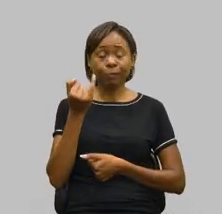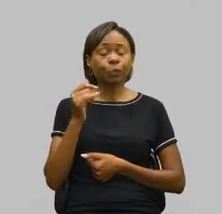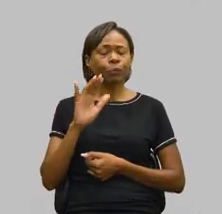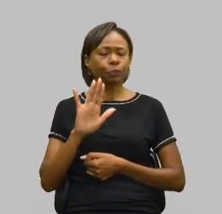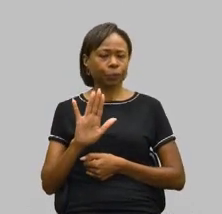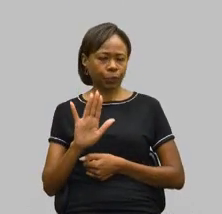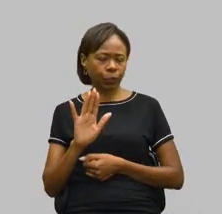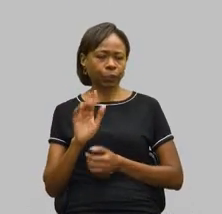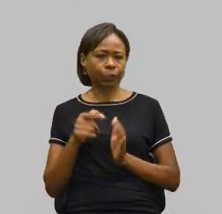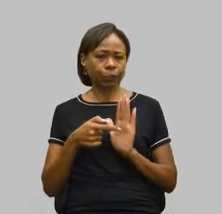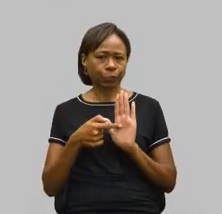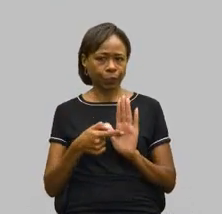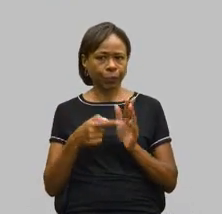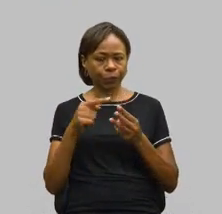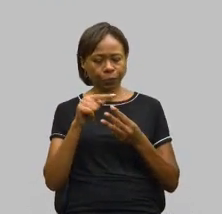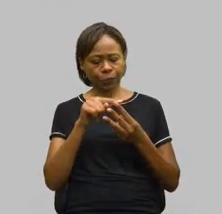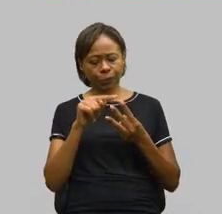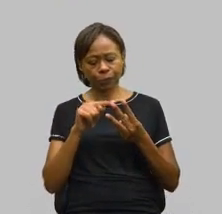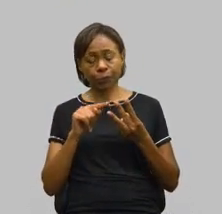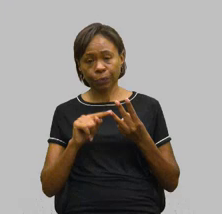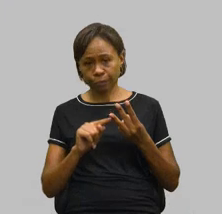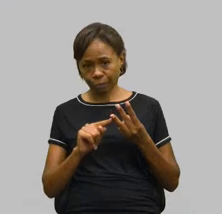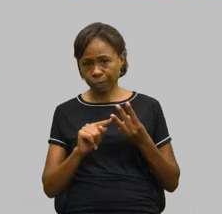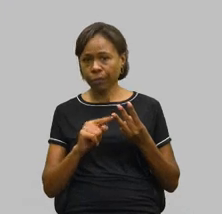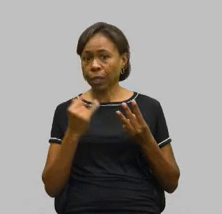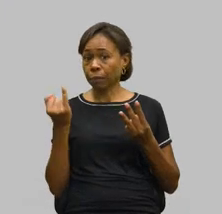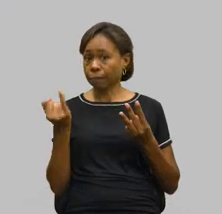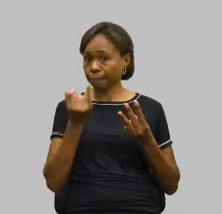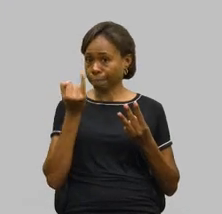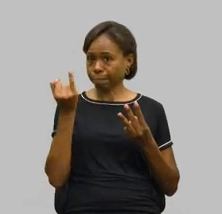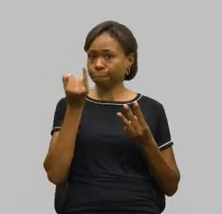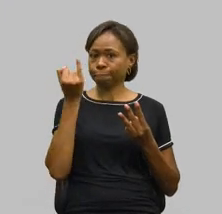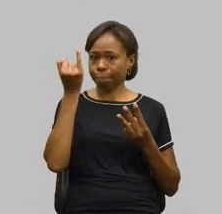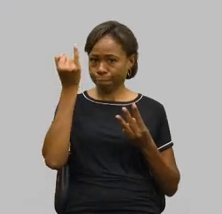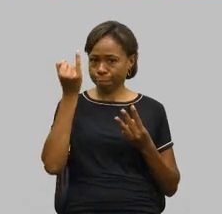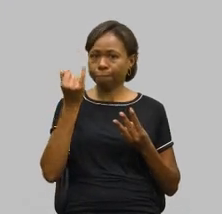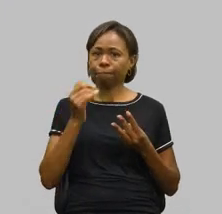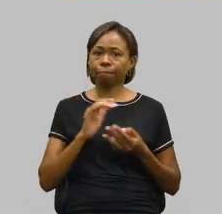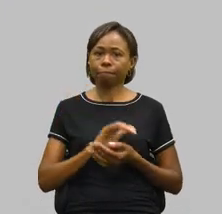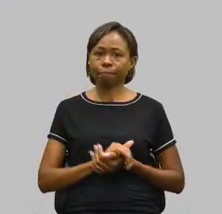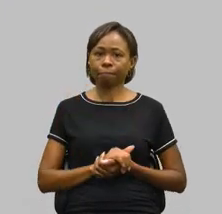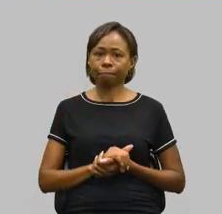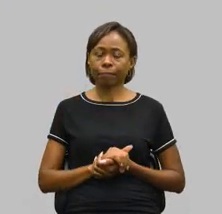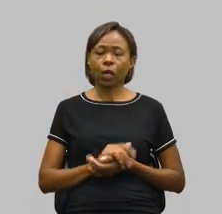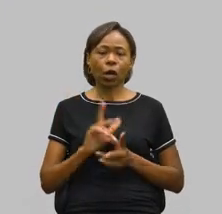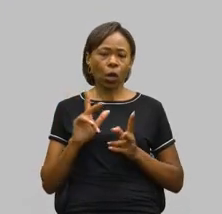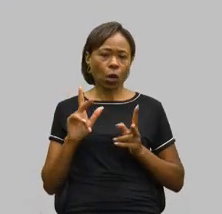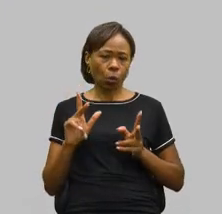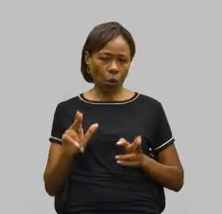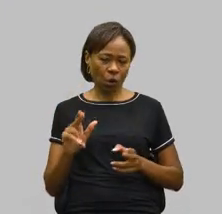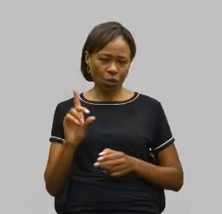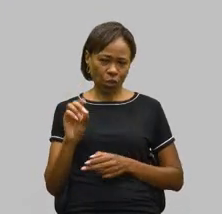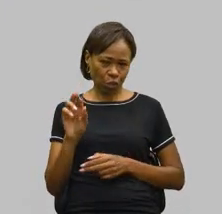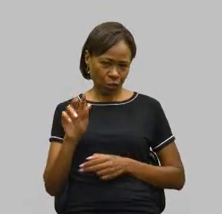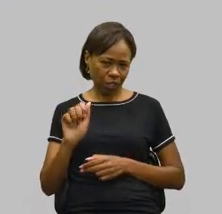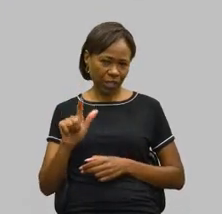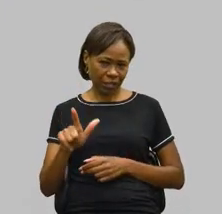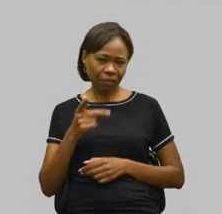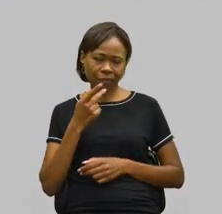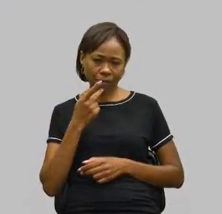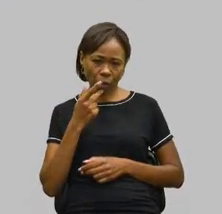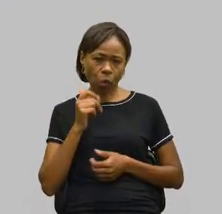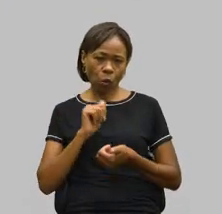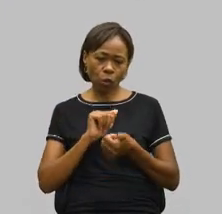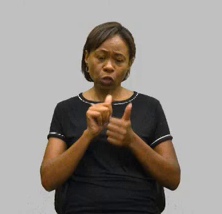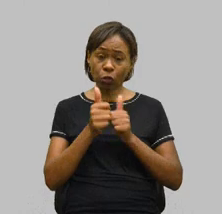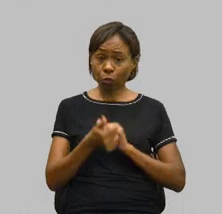pontos secretária que eu considero muito importante novamente assim como dorgal o esporte é uma pauta que